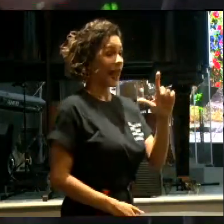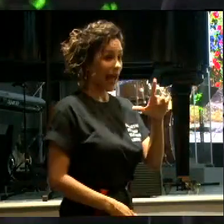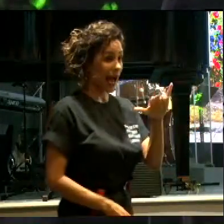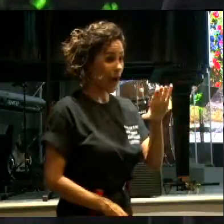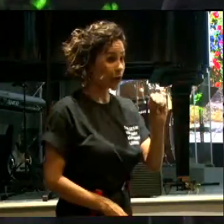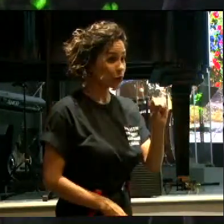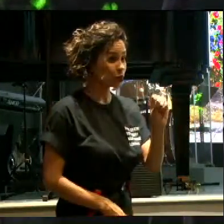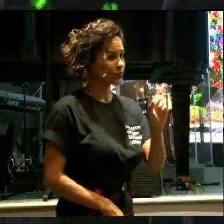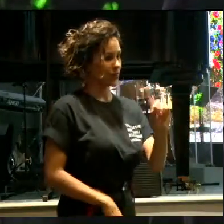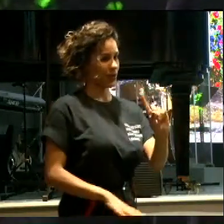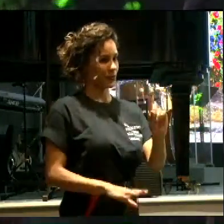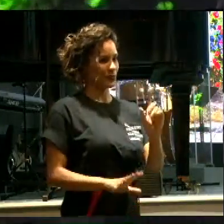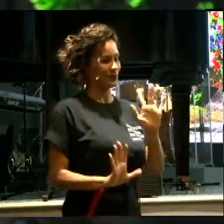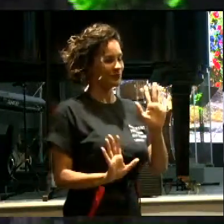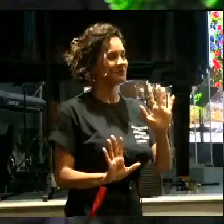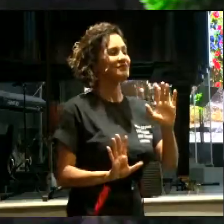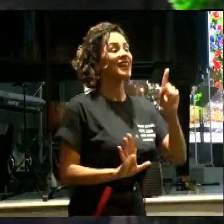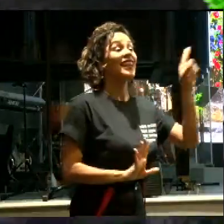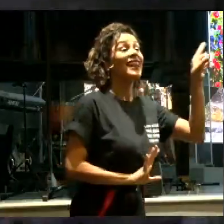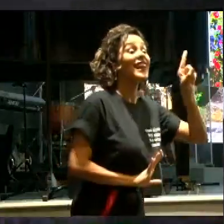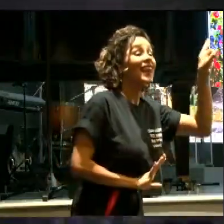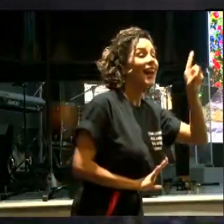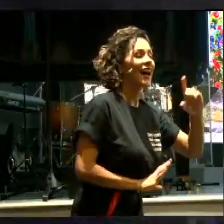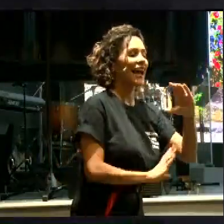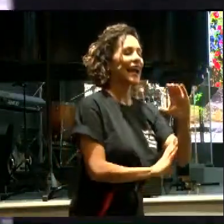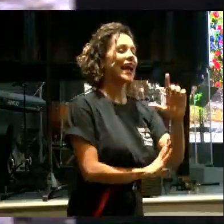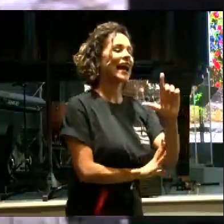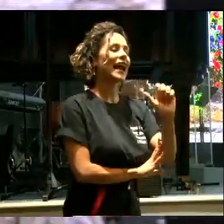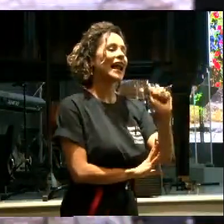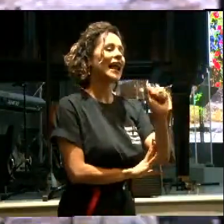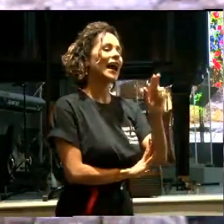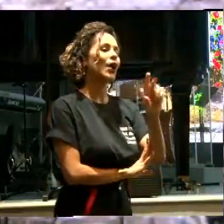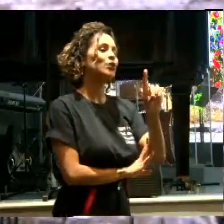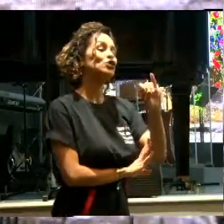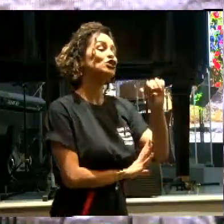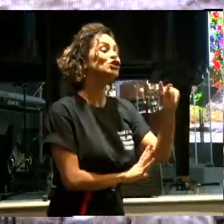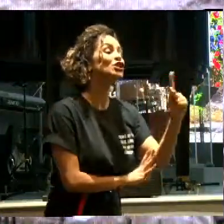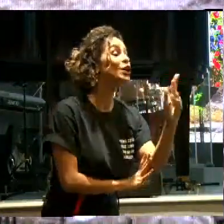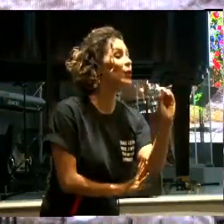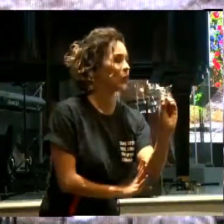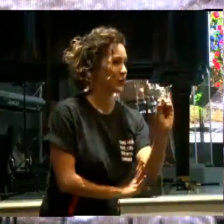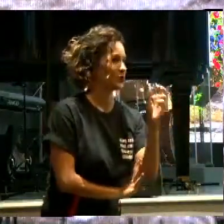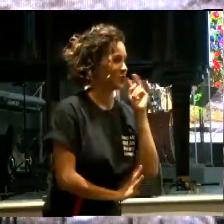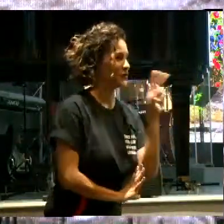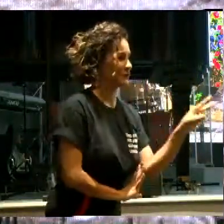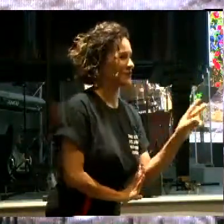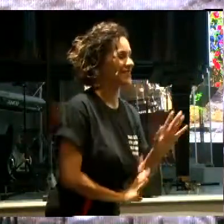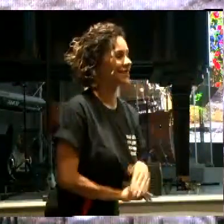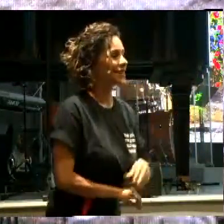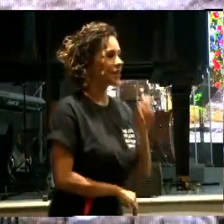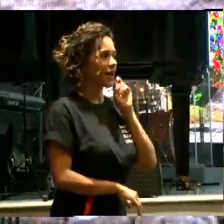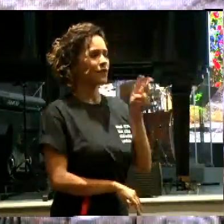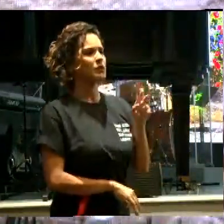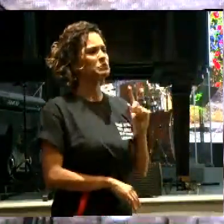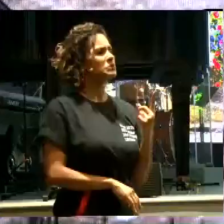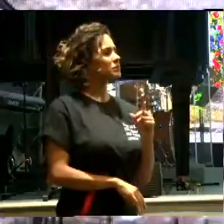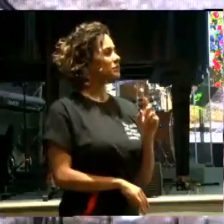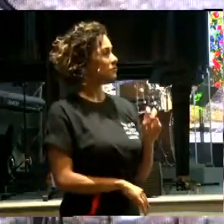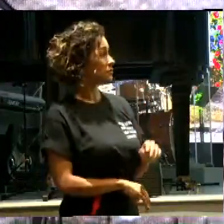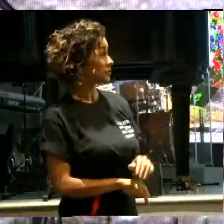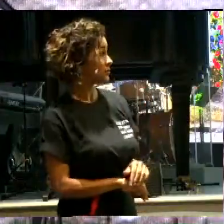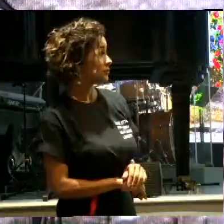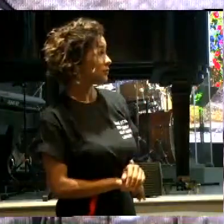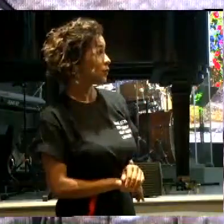era Claudinho. Lá, gente, ele é conhecido por Claudinho. Então, ele batia o olho nele, eu falei assim, nossa, com esse aí